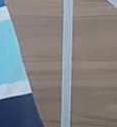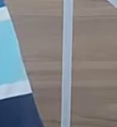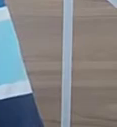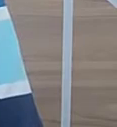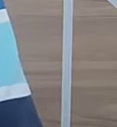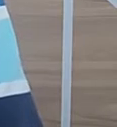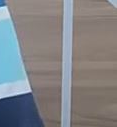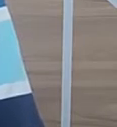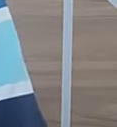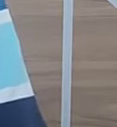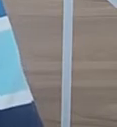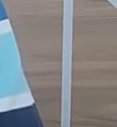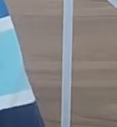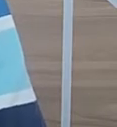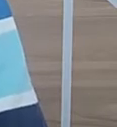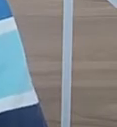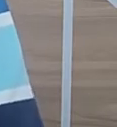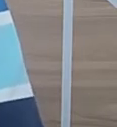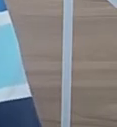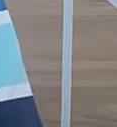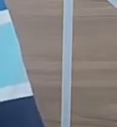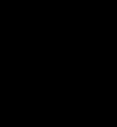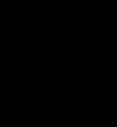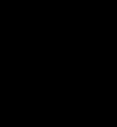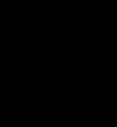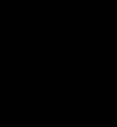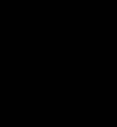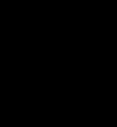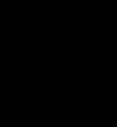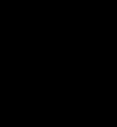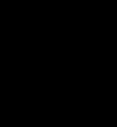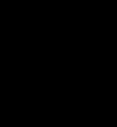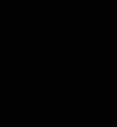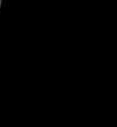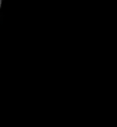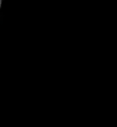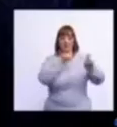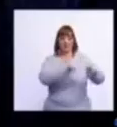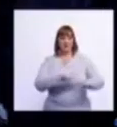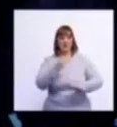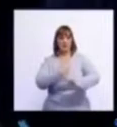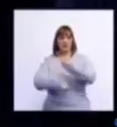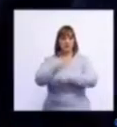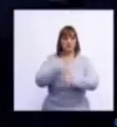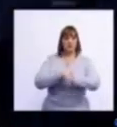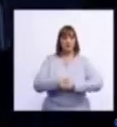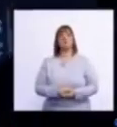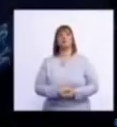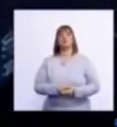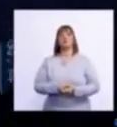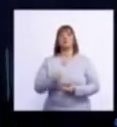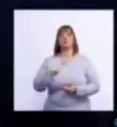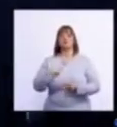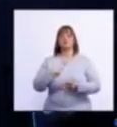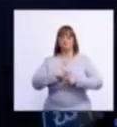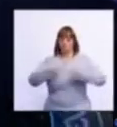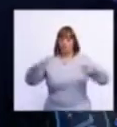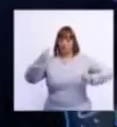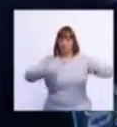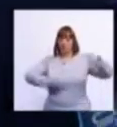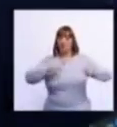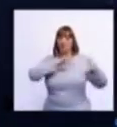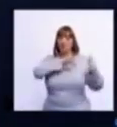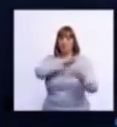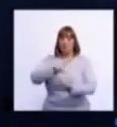relação a isso. A educação no Brasil é uma tragédia. Nós somos a agricultura e pecuária mais competitiva do